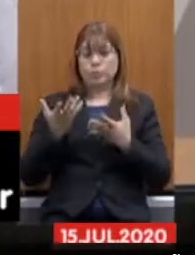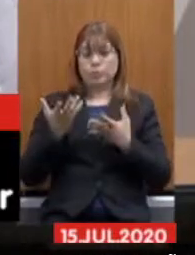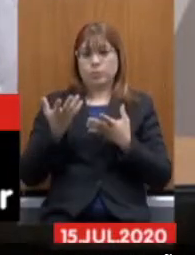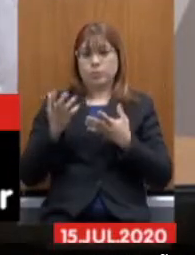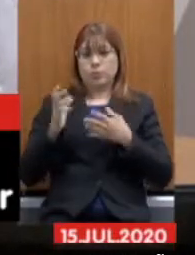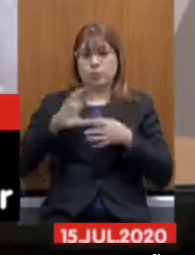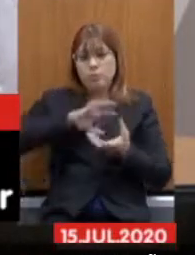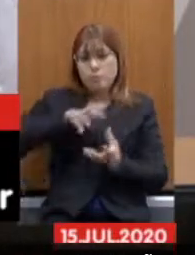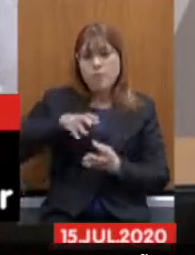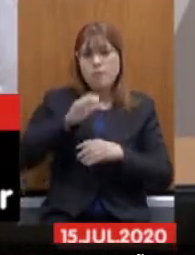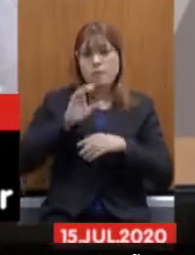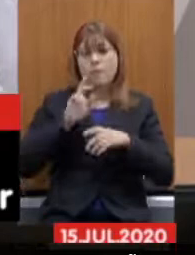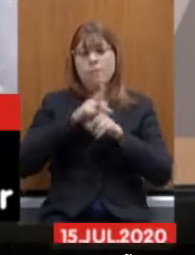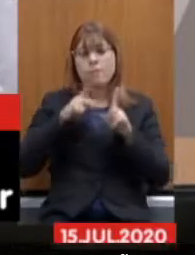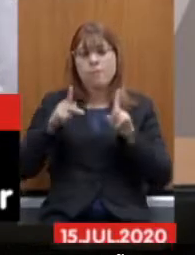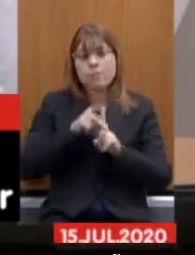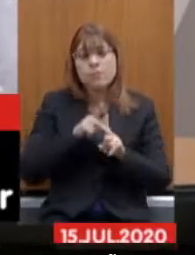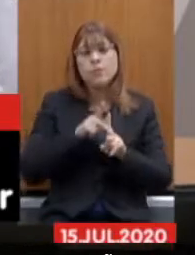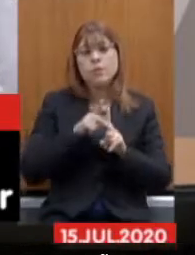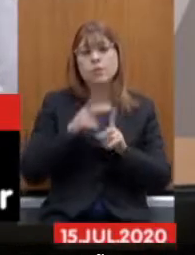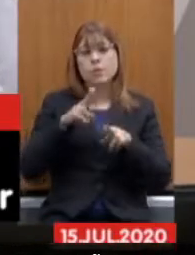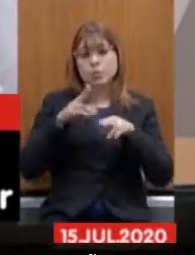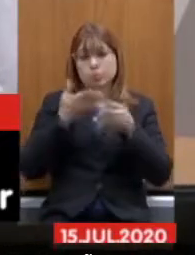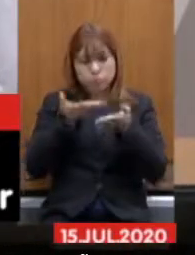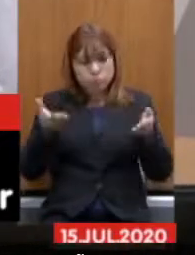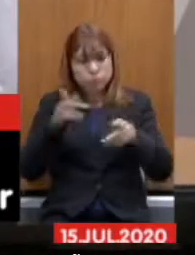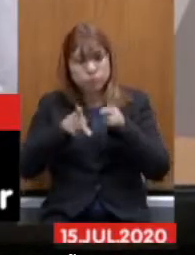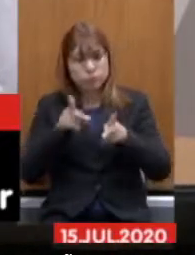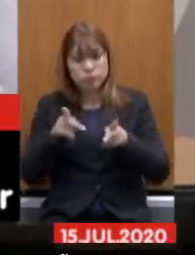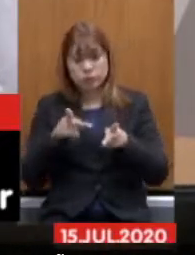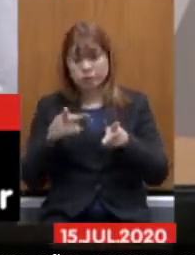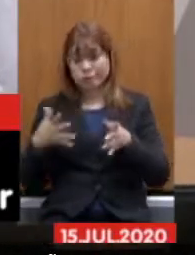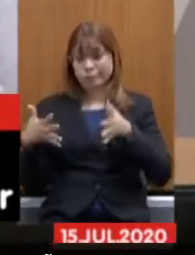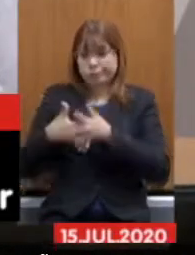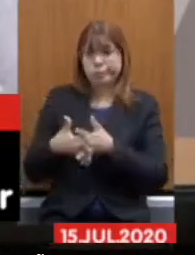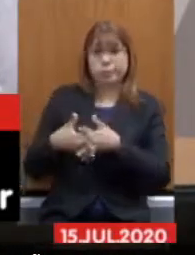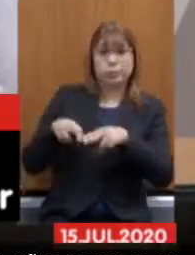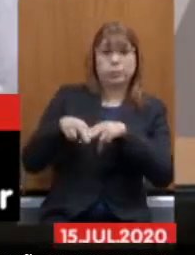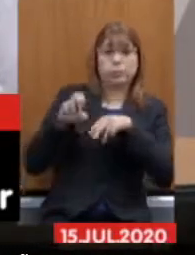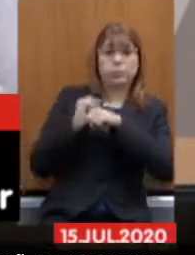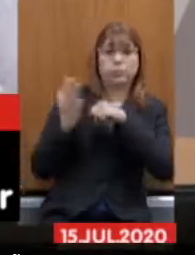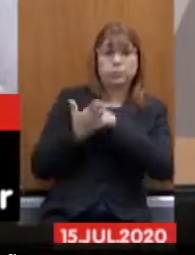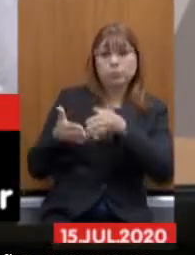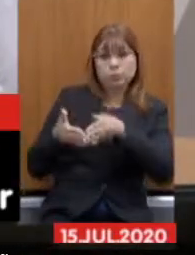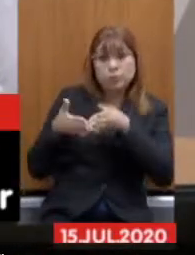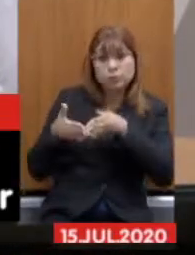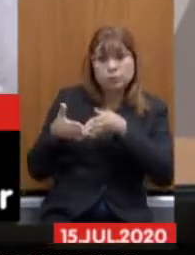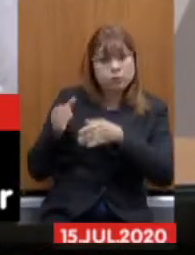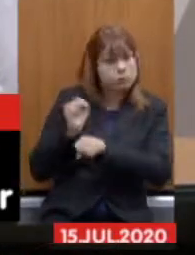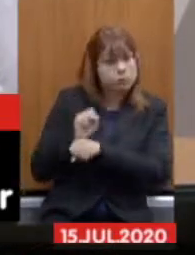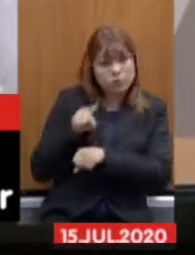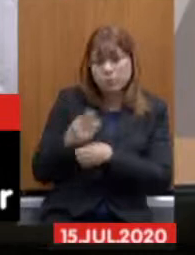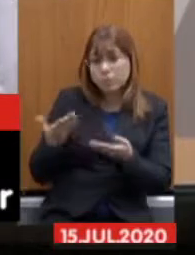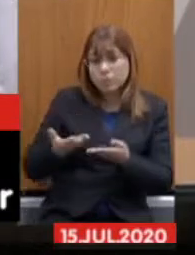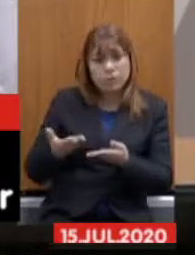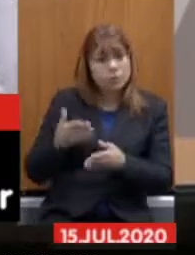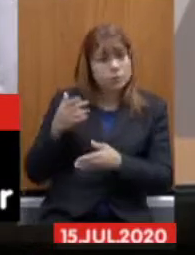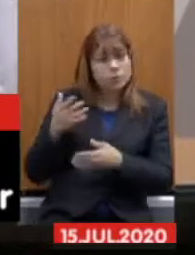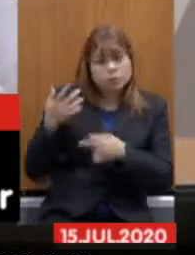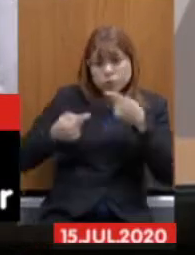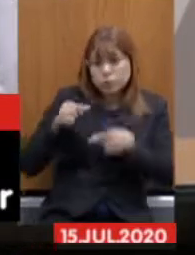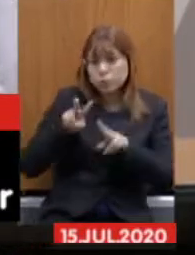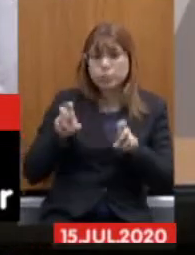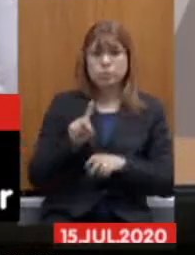população estamos impedidos pela poderia desta forma suspender a tramitação vossa